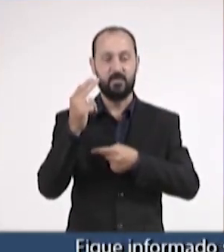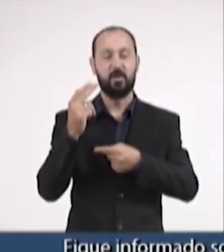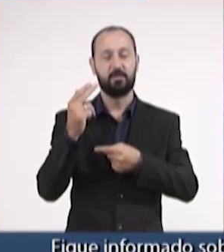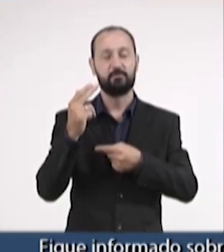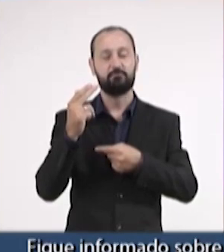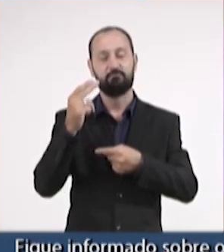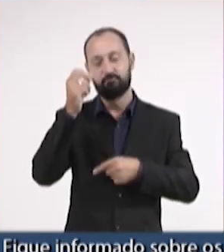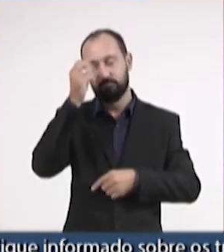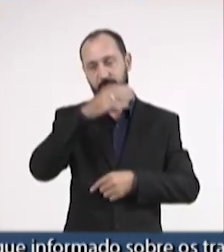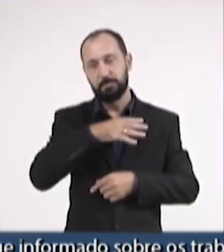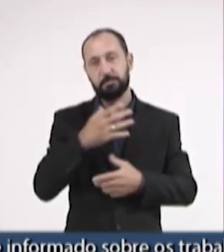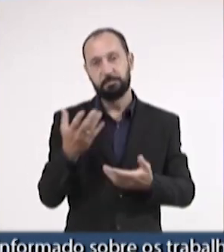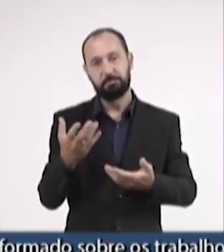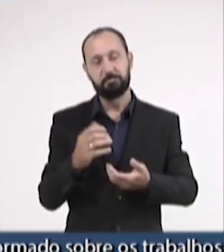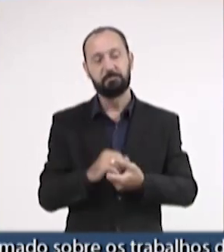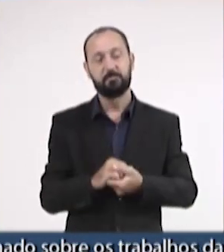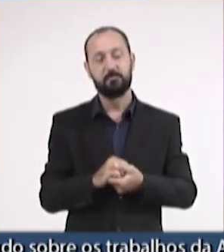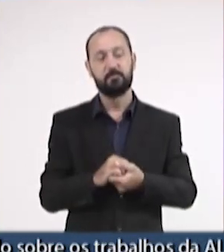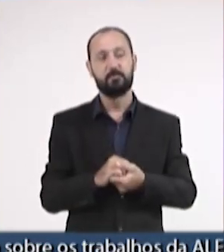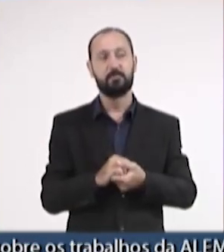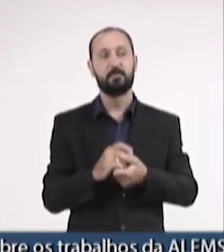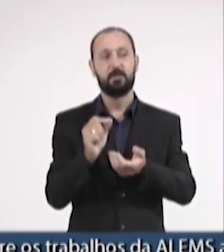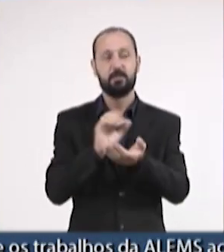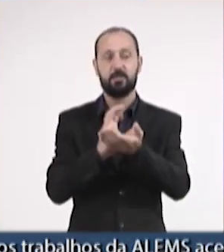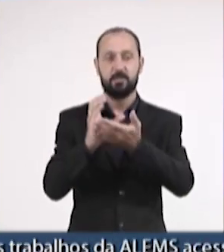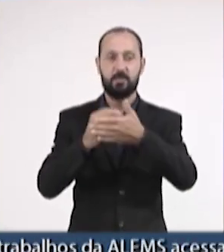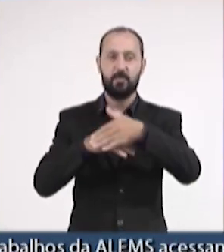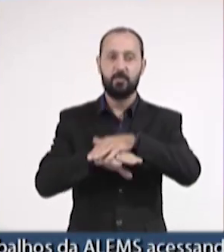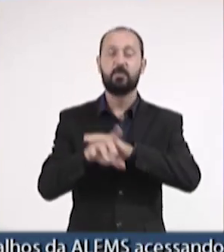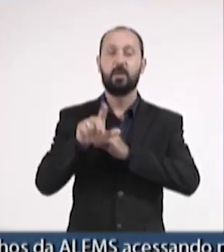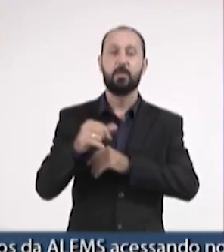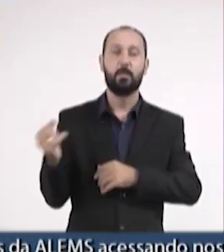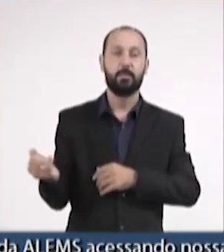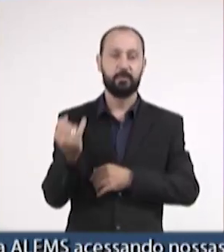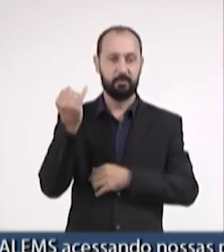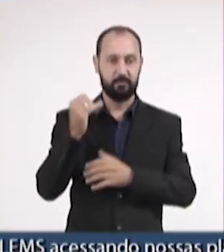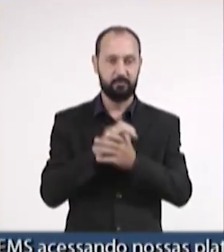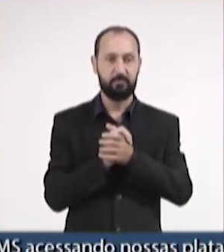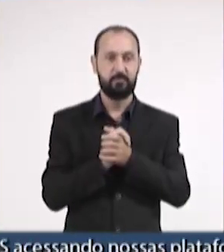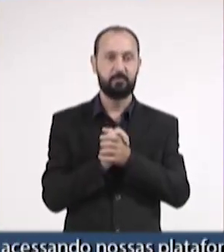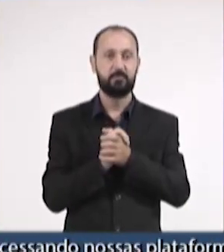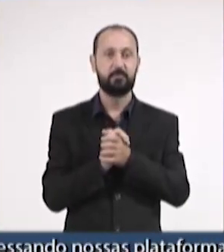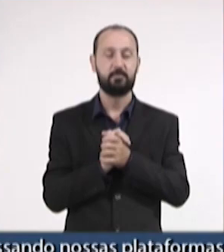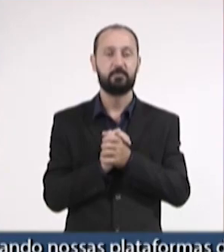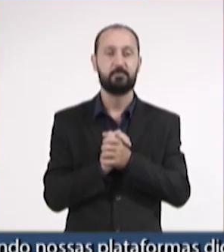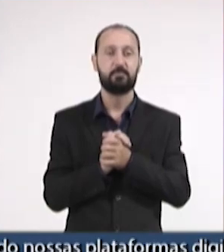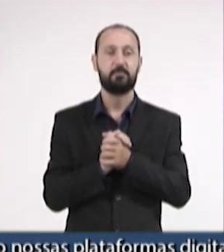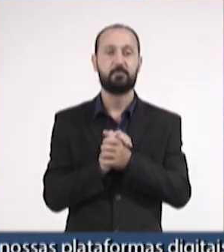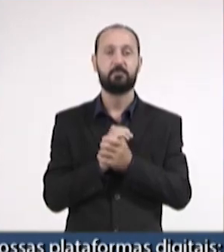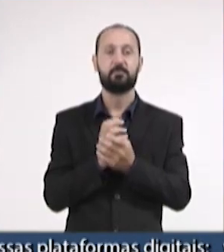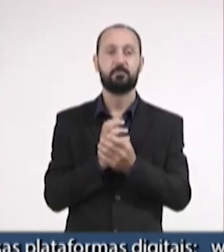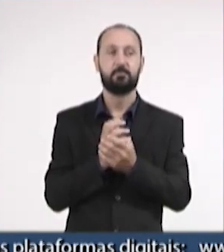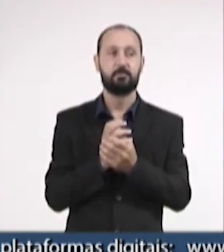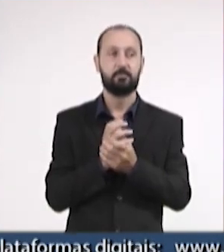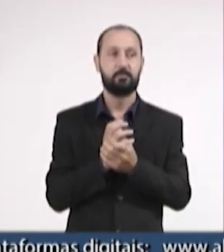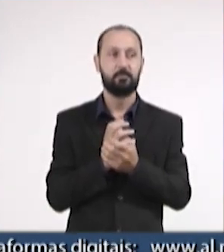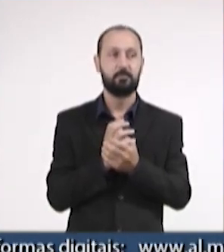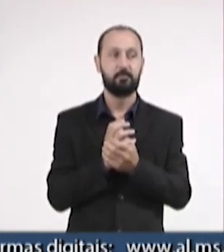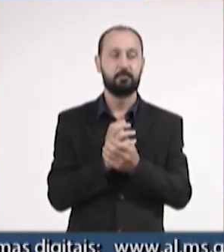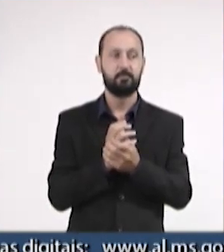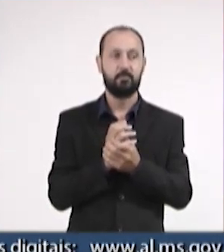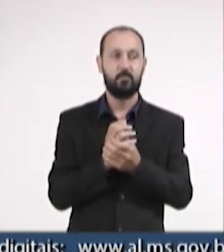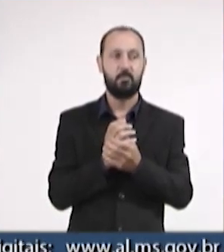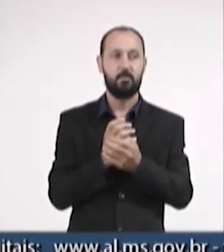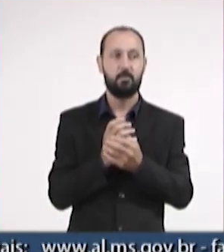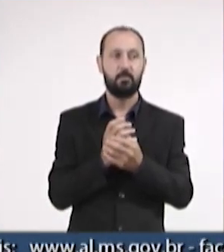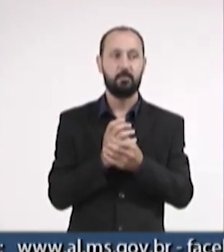violência. E esse fundo é muito importante. E agora eu vou ler um trecho